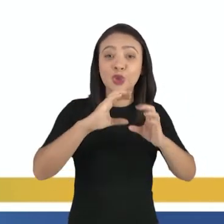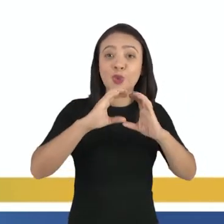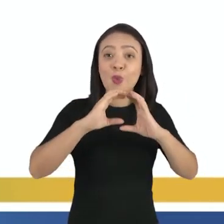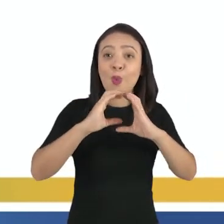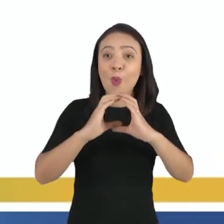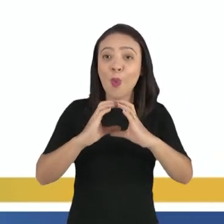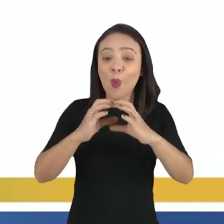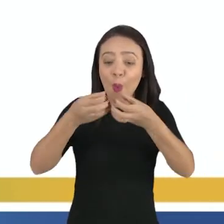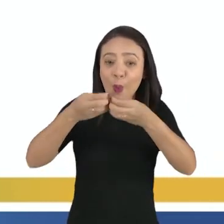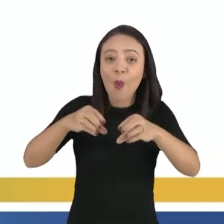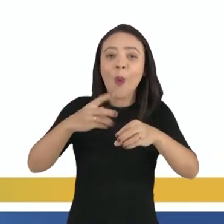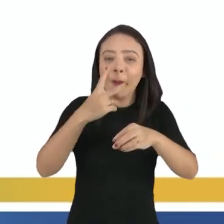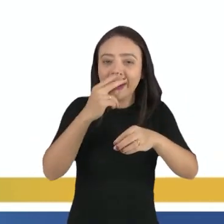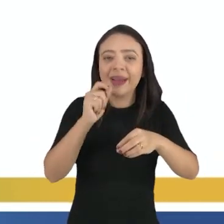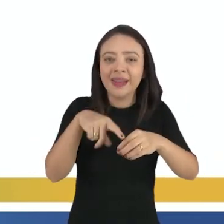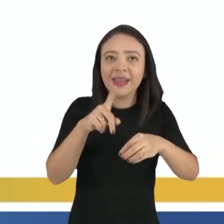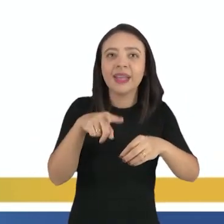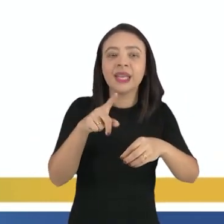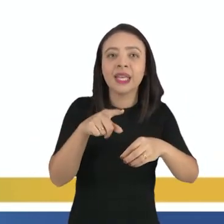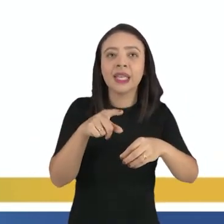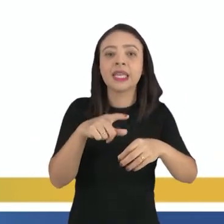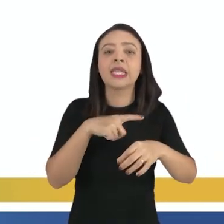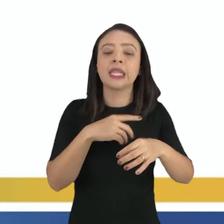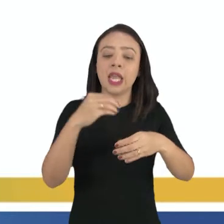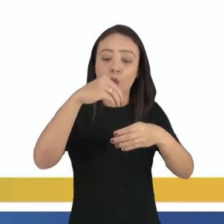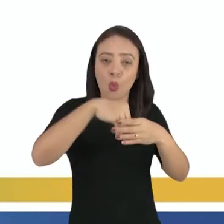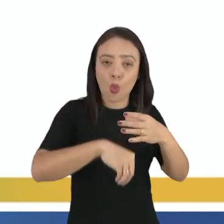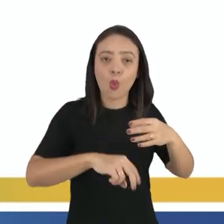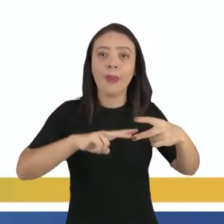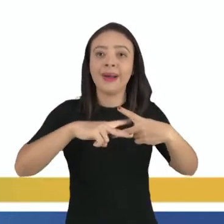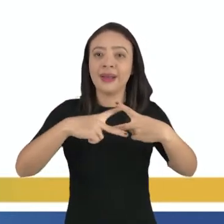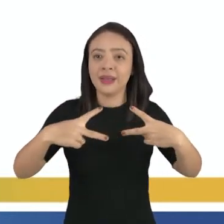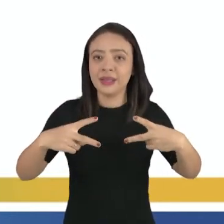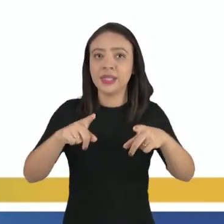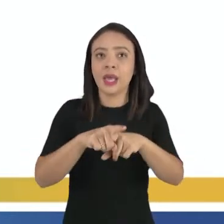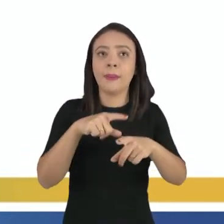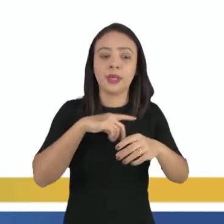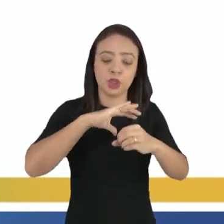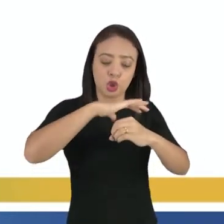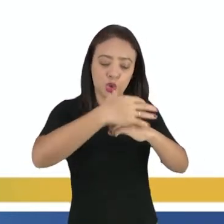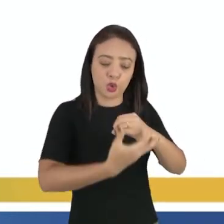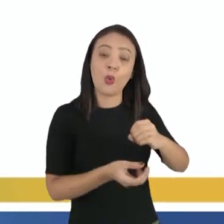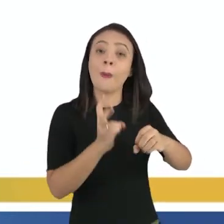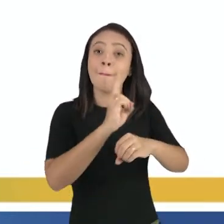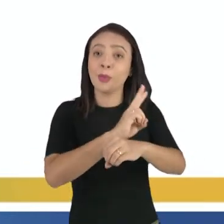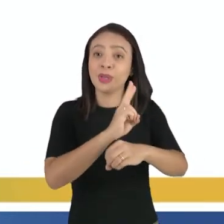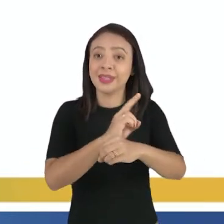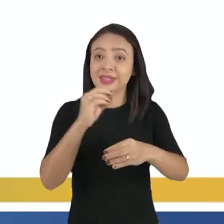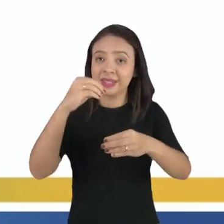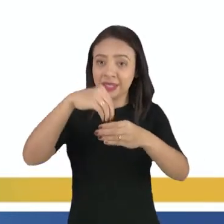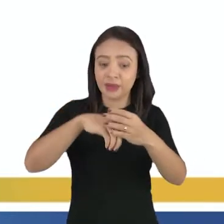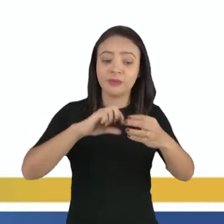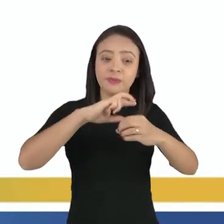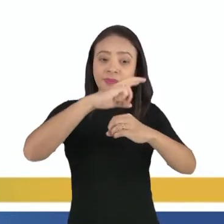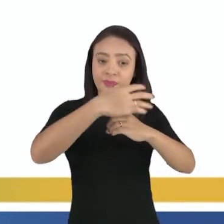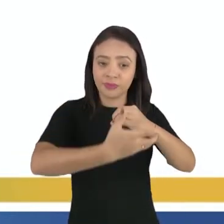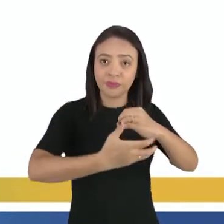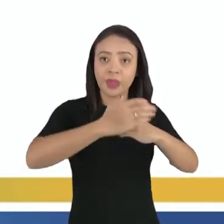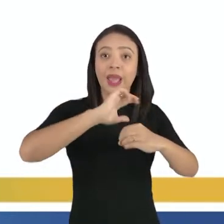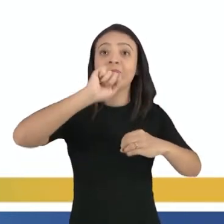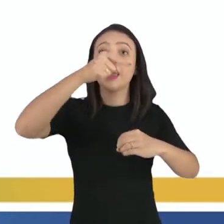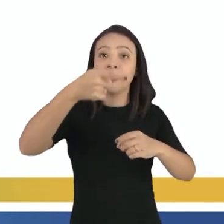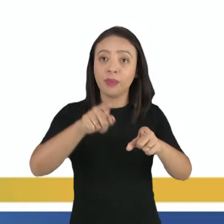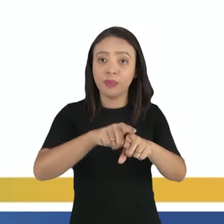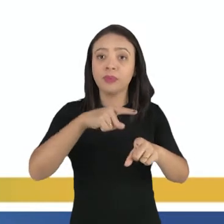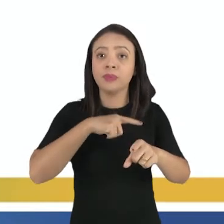Existe um núcleo, onde tem um material genético, existe uma proteção para esse núcleo, e depois dessa